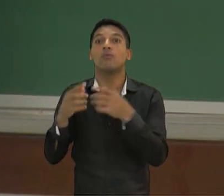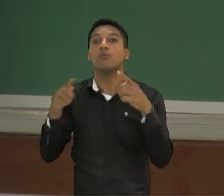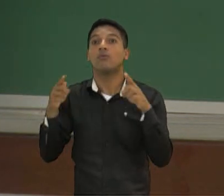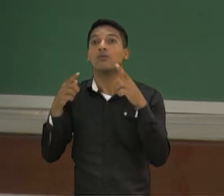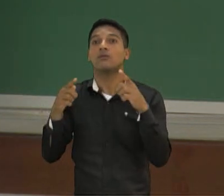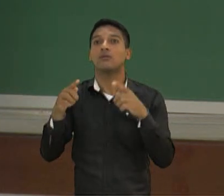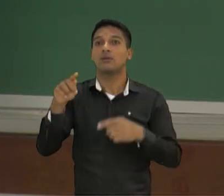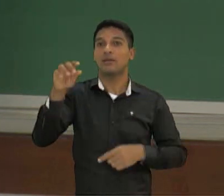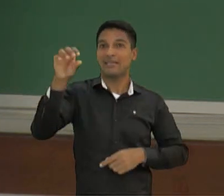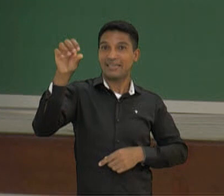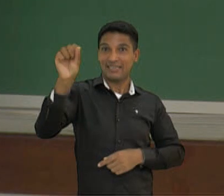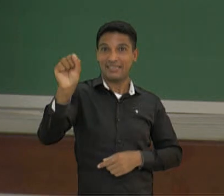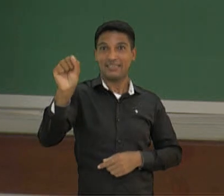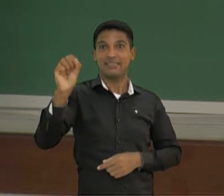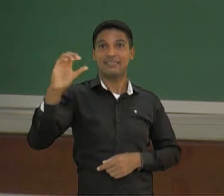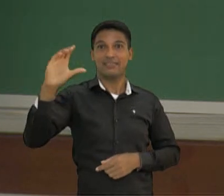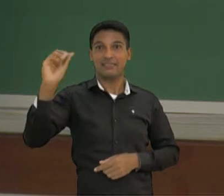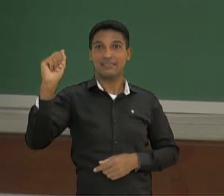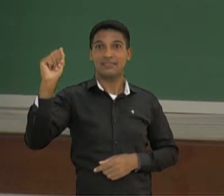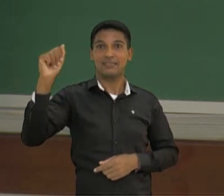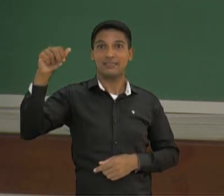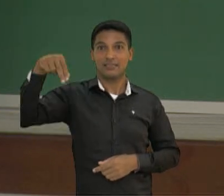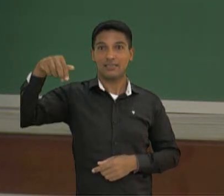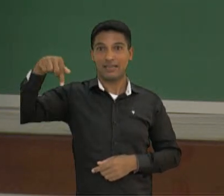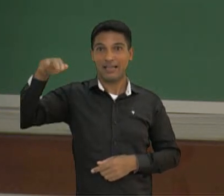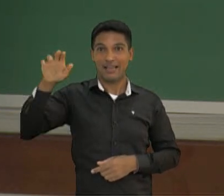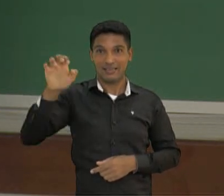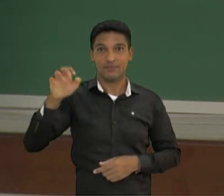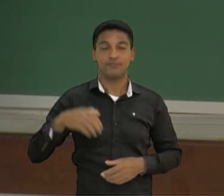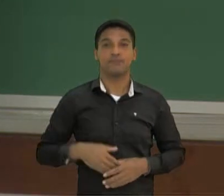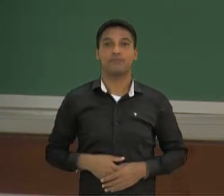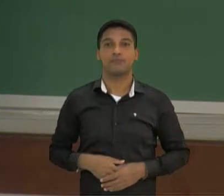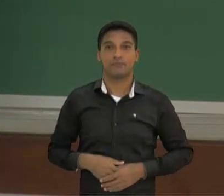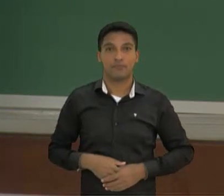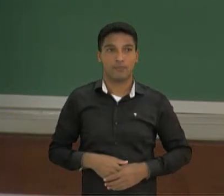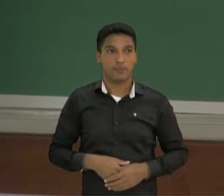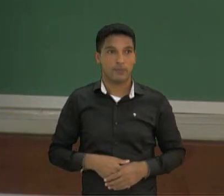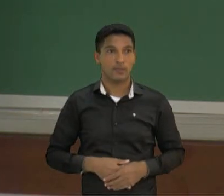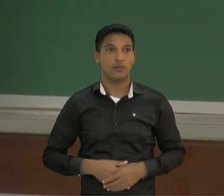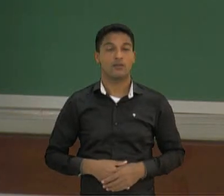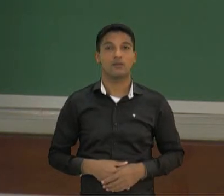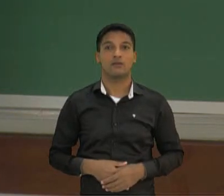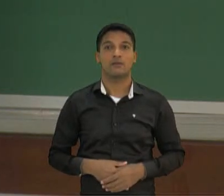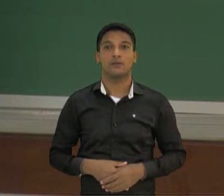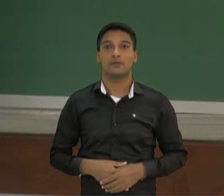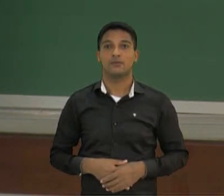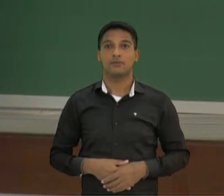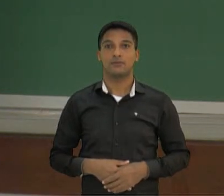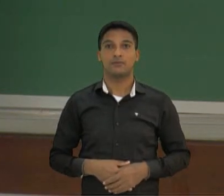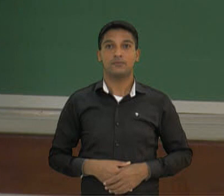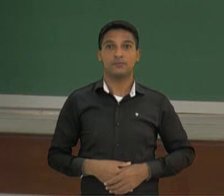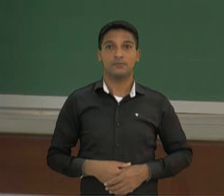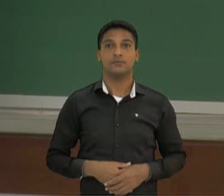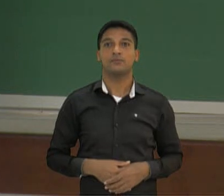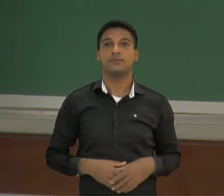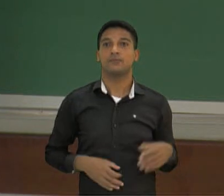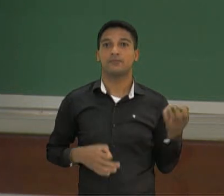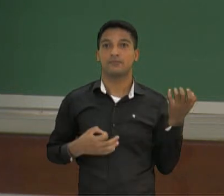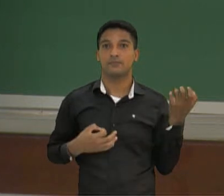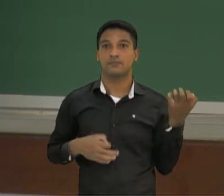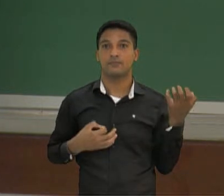encham o diafragma de vocês, que é uma característica exclusiva dos mamíferos. Tudo bem? Vamos lá, então.